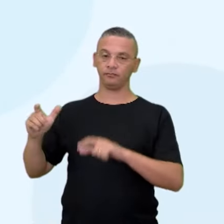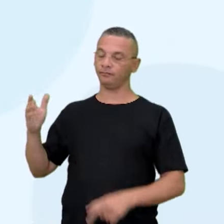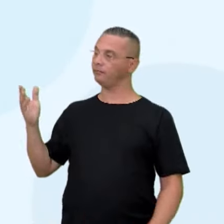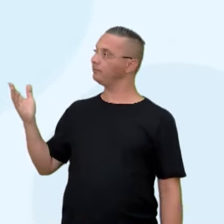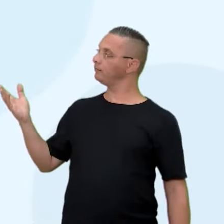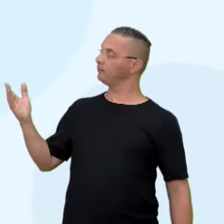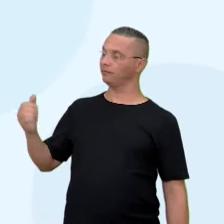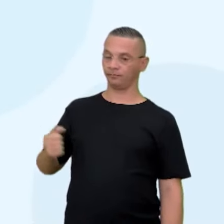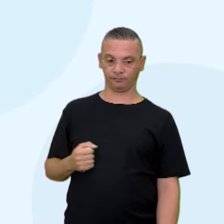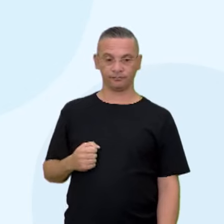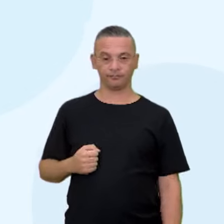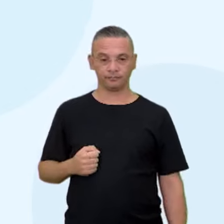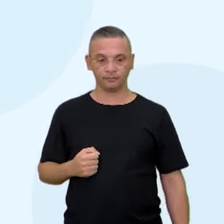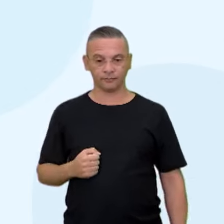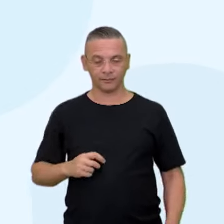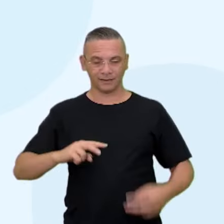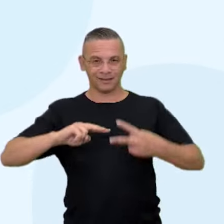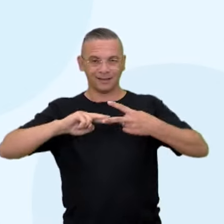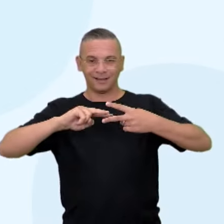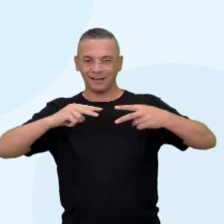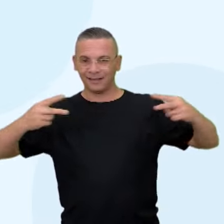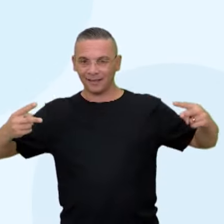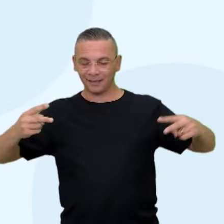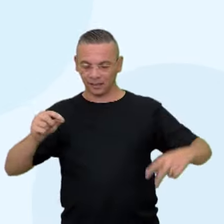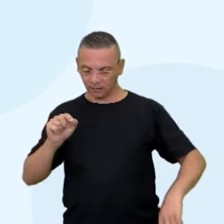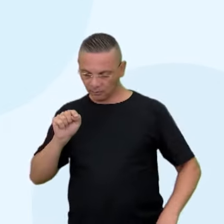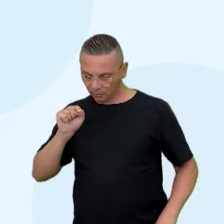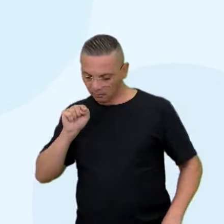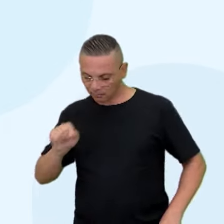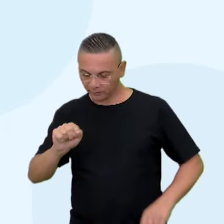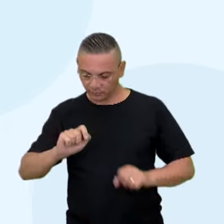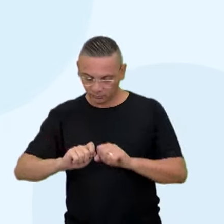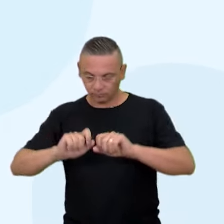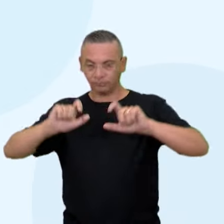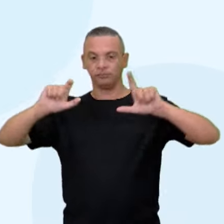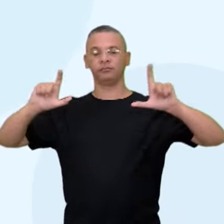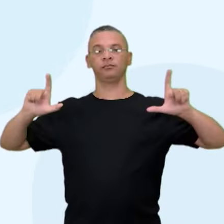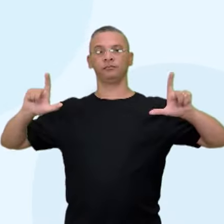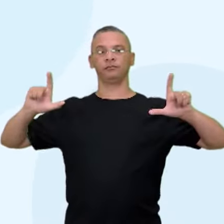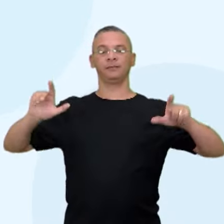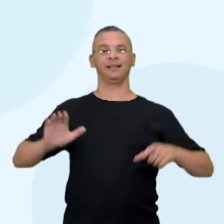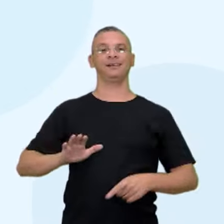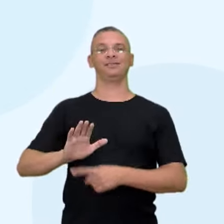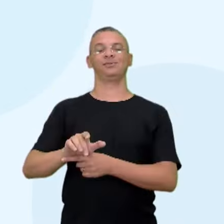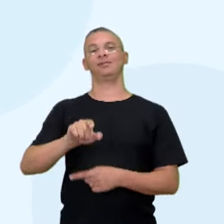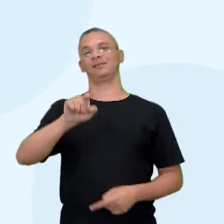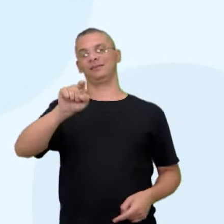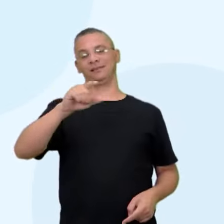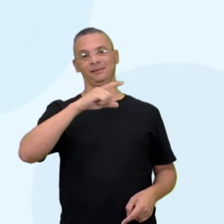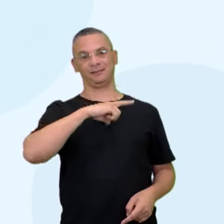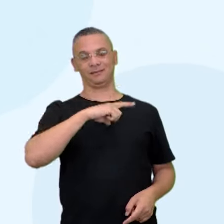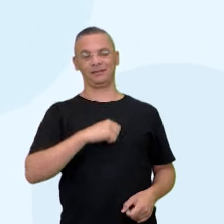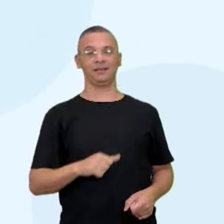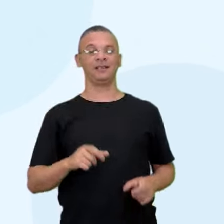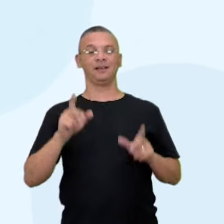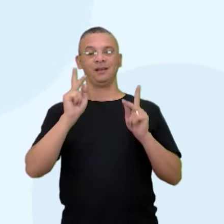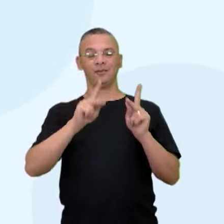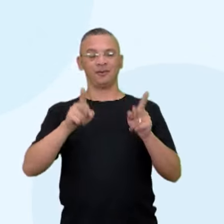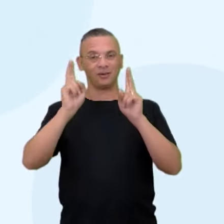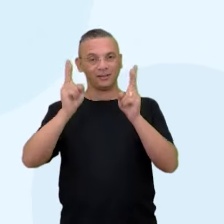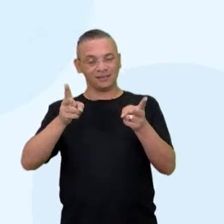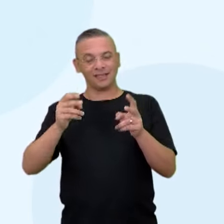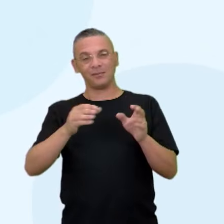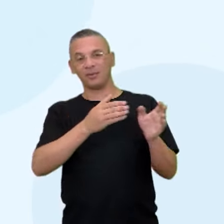lá, ó. Acesse os links que tenham sido anexados a este material para saber mais sobre o assunto. Então, o professor sempre deixa aí